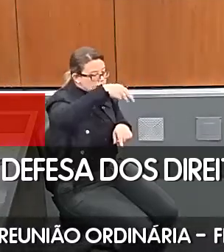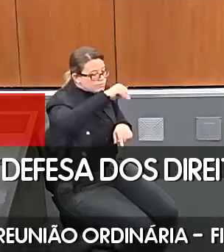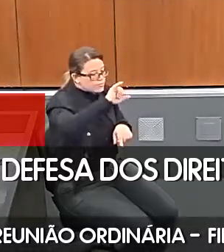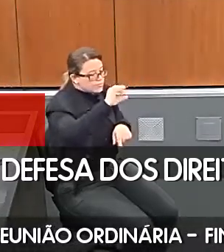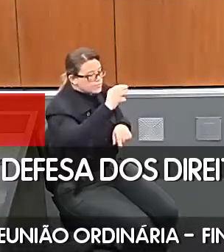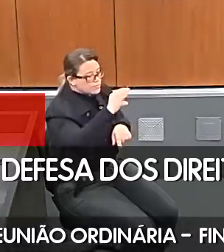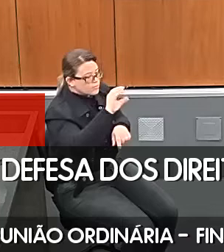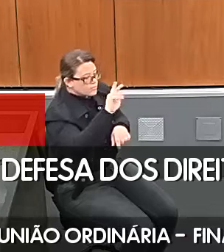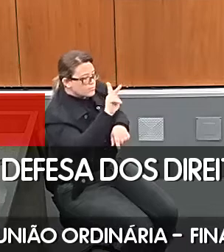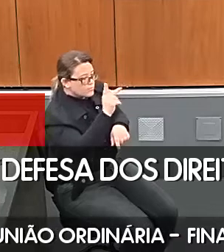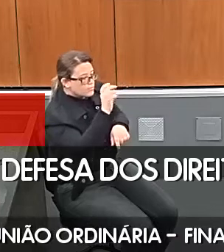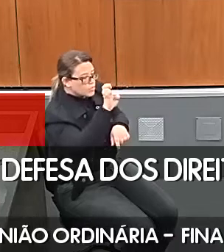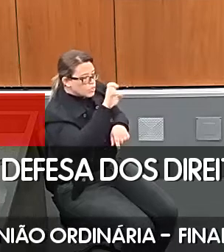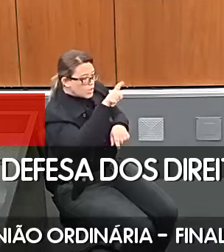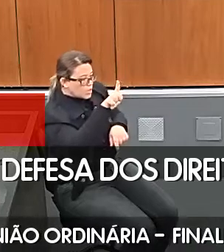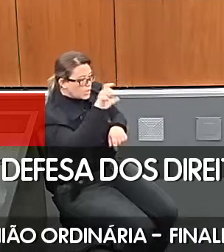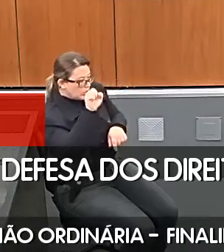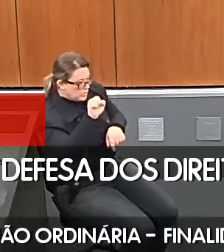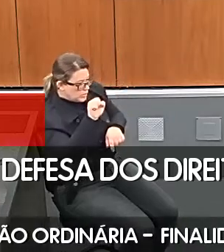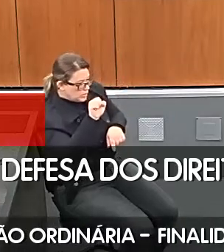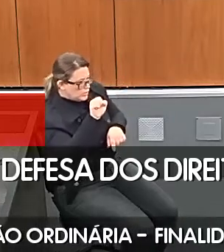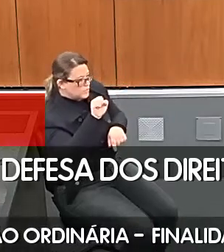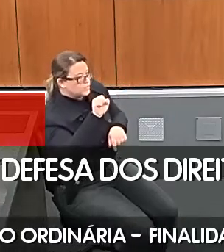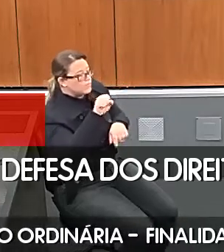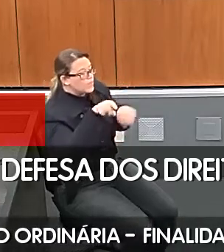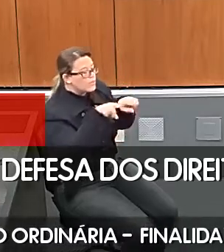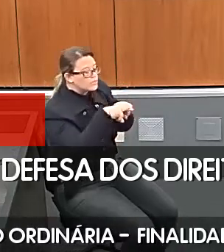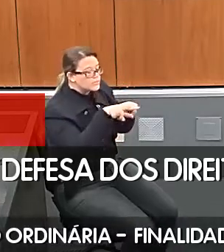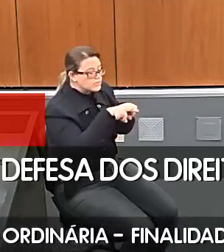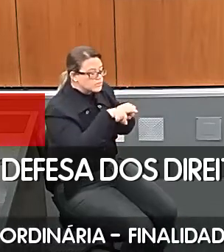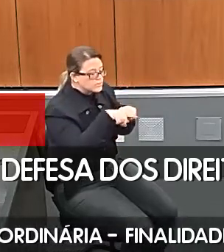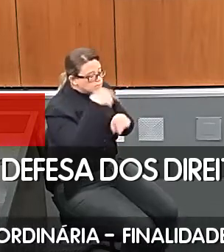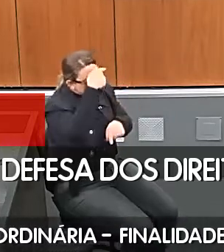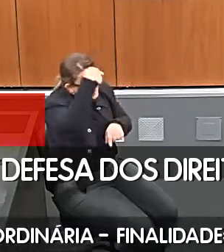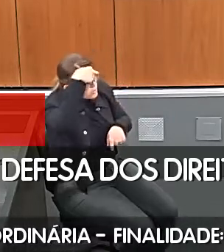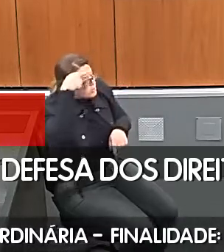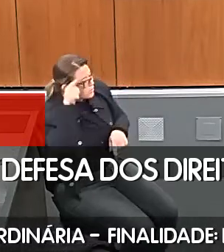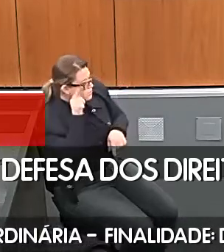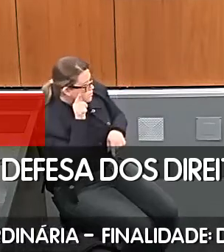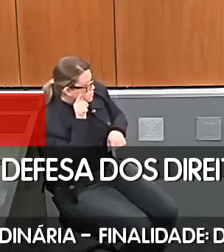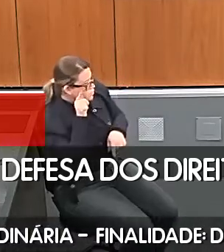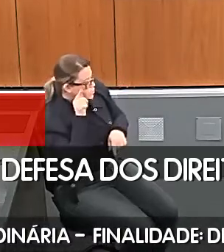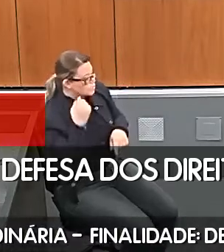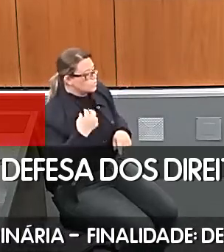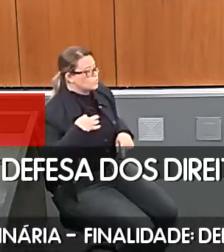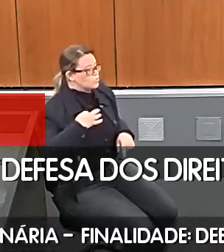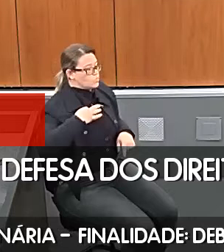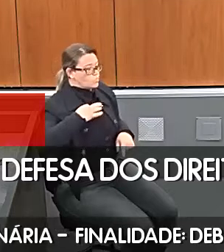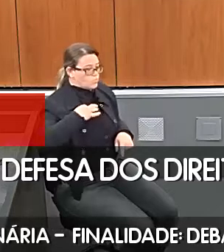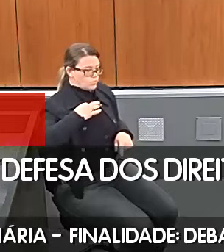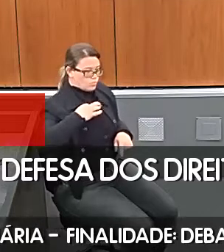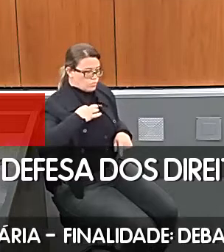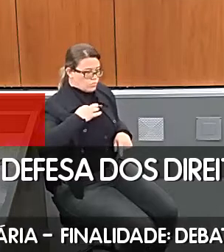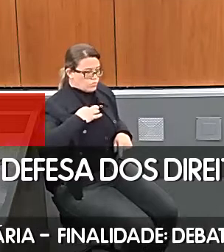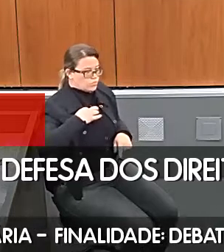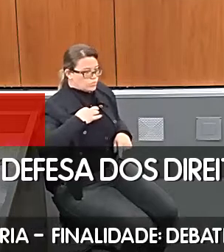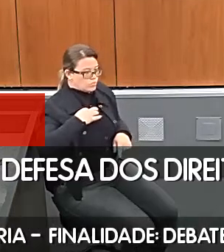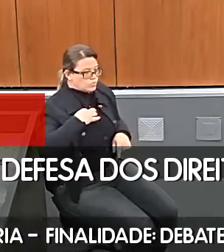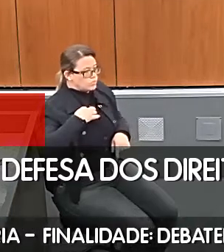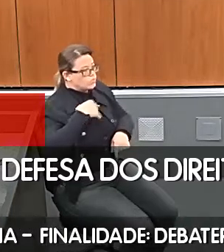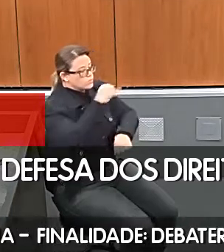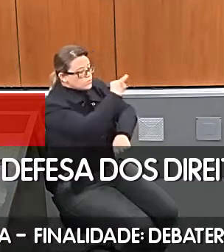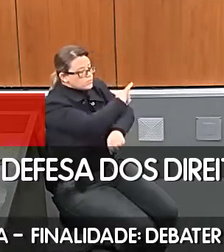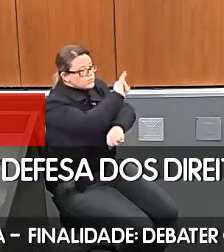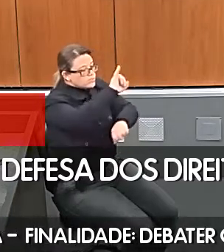e, à minha frente aqui, a Gleicilaine Cristina da Silva, é voluntária lá de Itabira, que acompanha